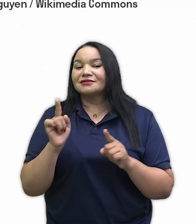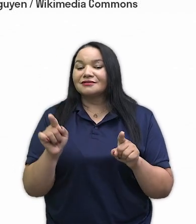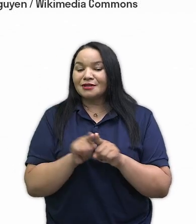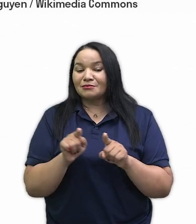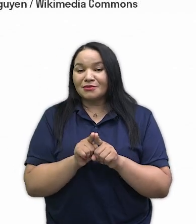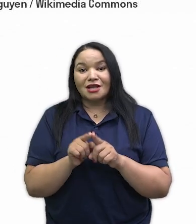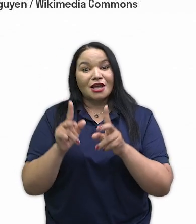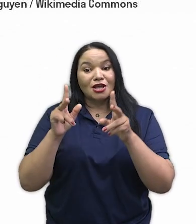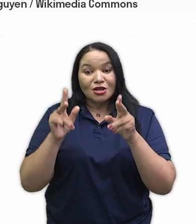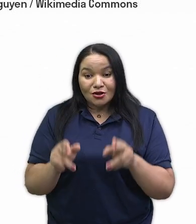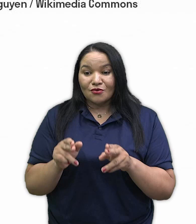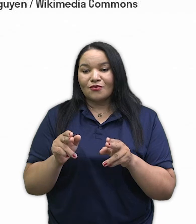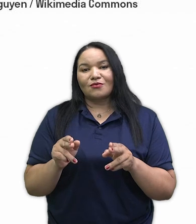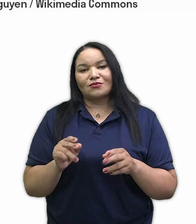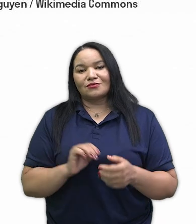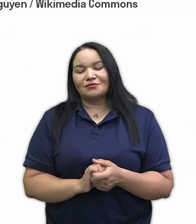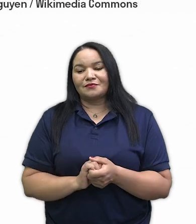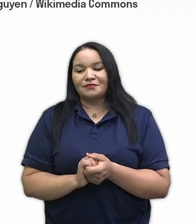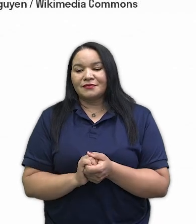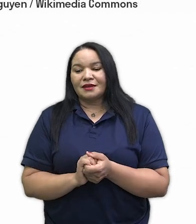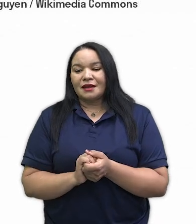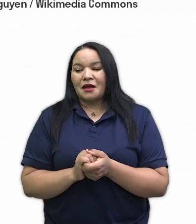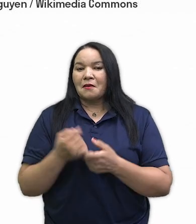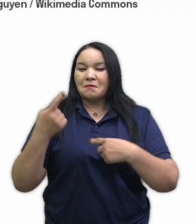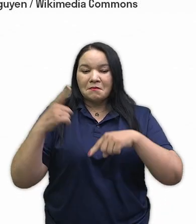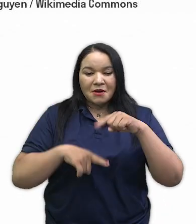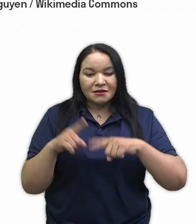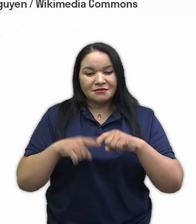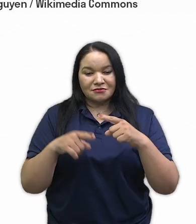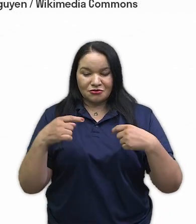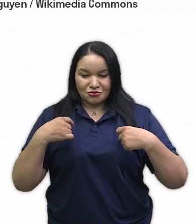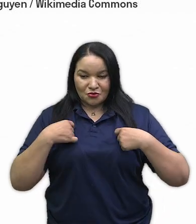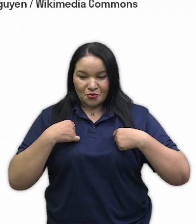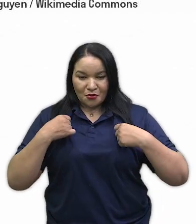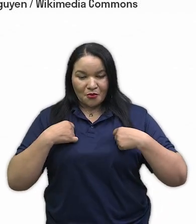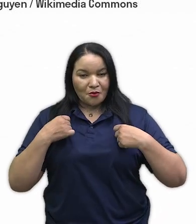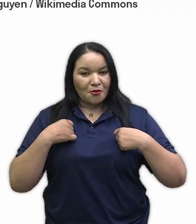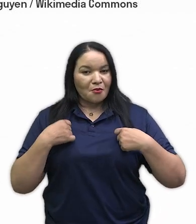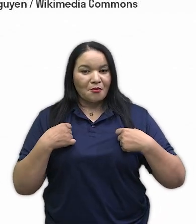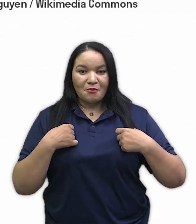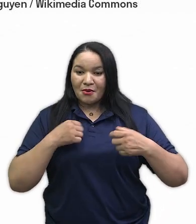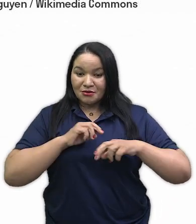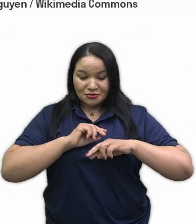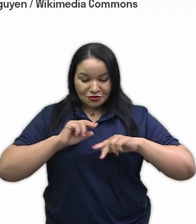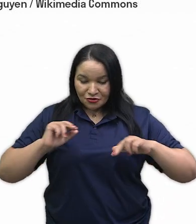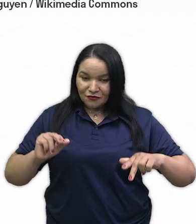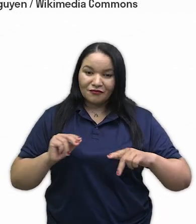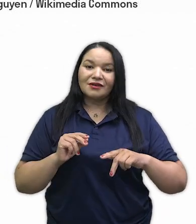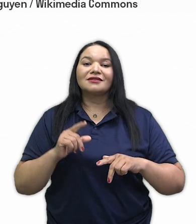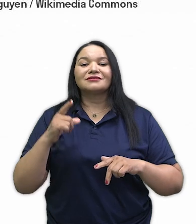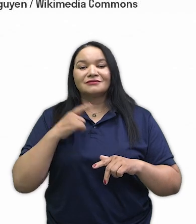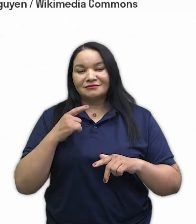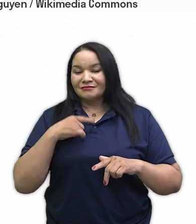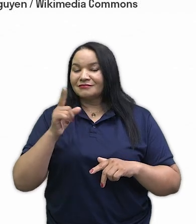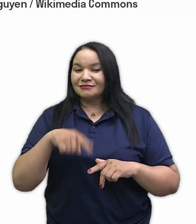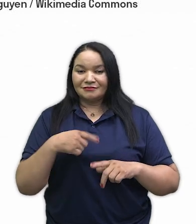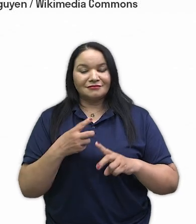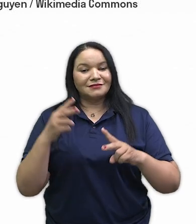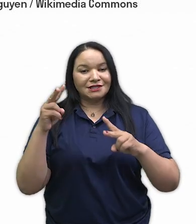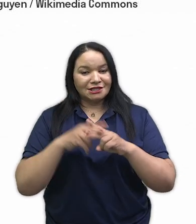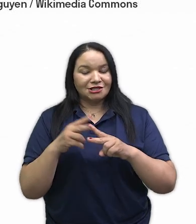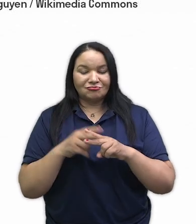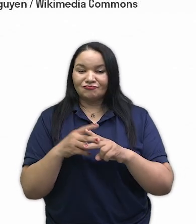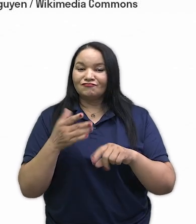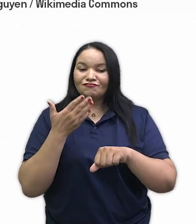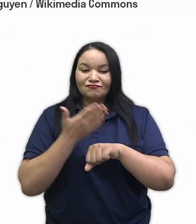à luta em si, olha só, os equipamentos, as vestimentas. Então, é uma forma de praticar. A gente